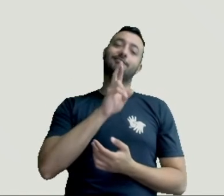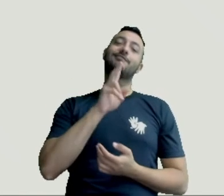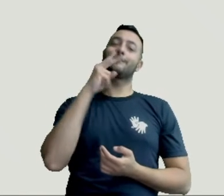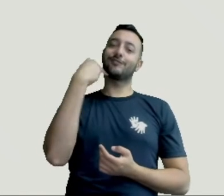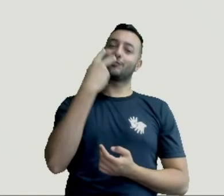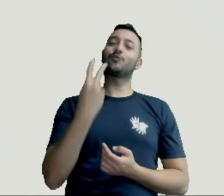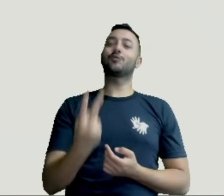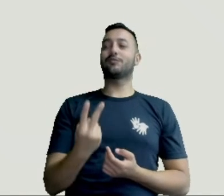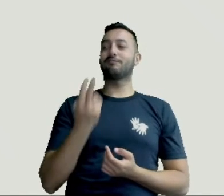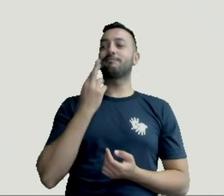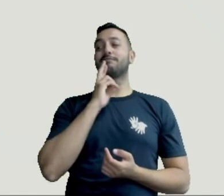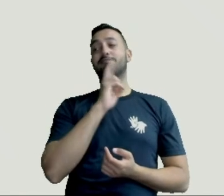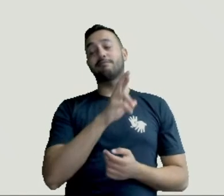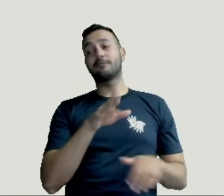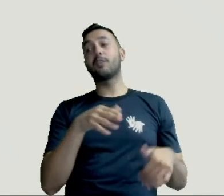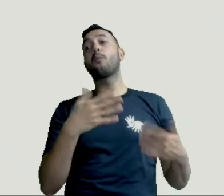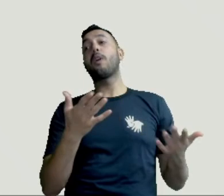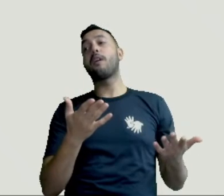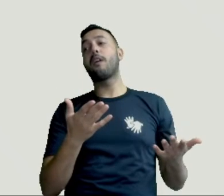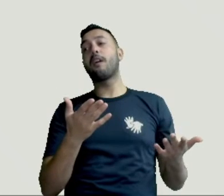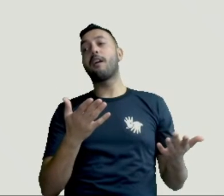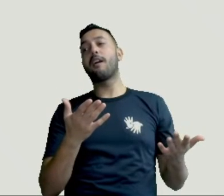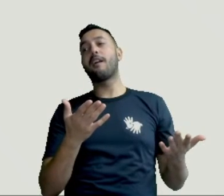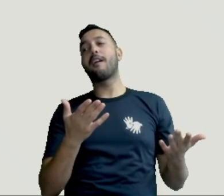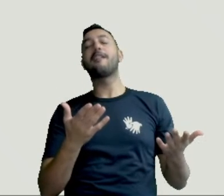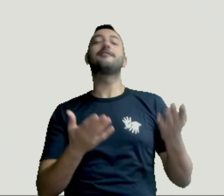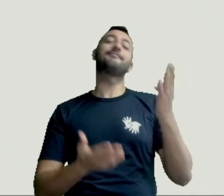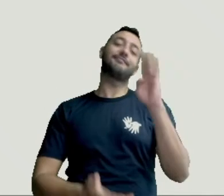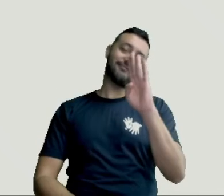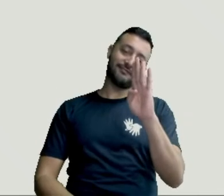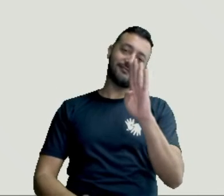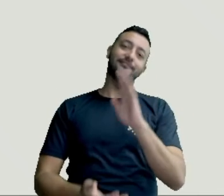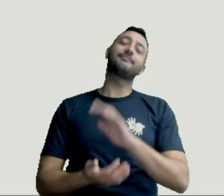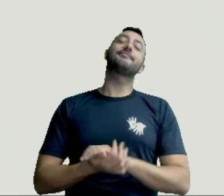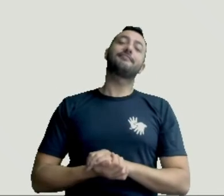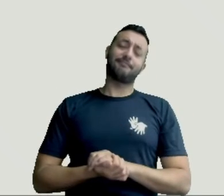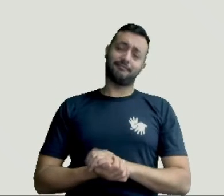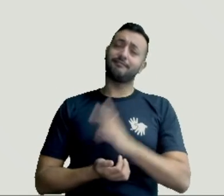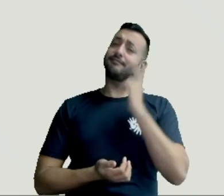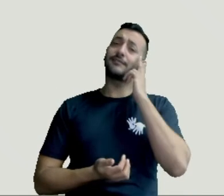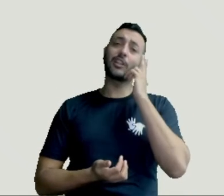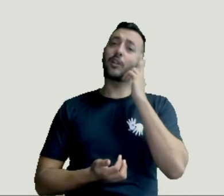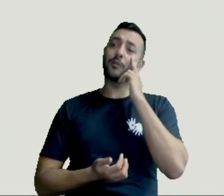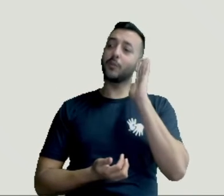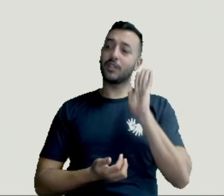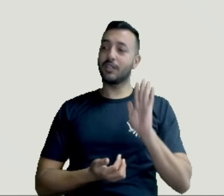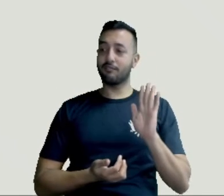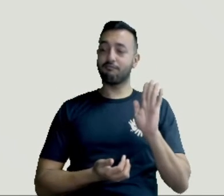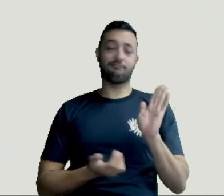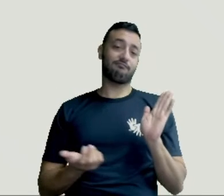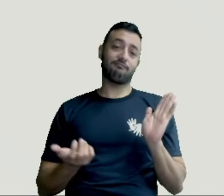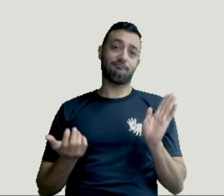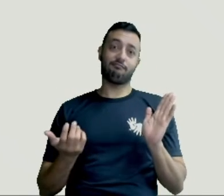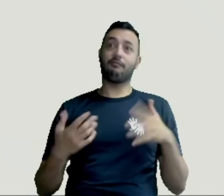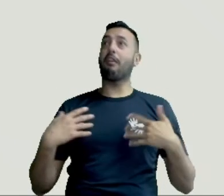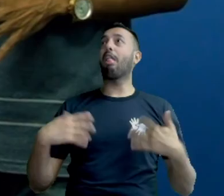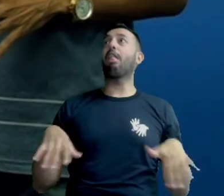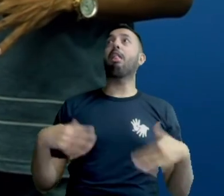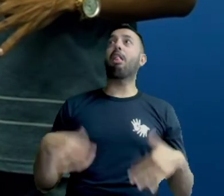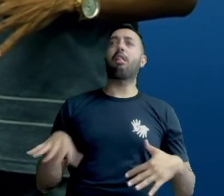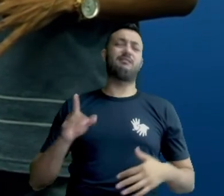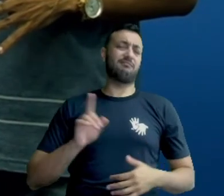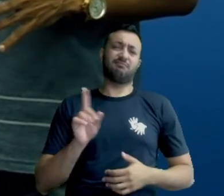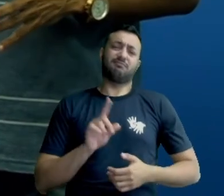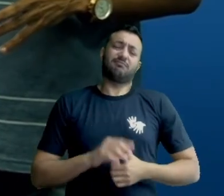Então, a alternativa, nesse caso, é a letra B. Tranquilo. Tá vendo que não tem nada bicho de 7 cabeças